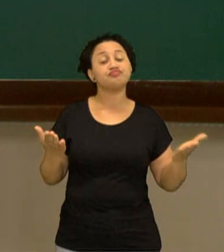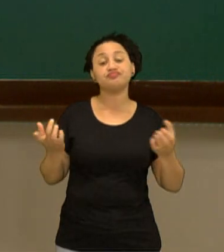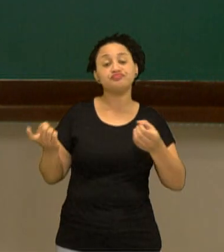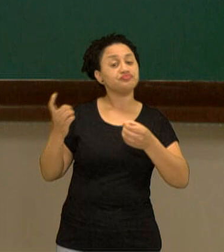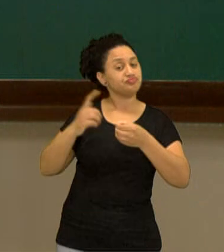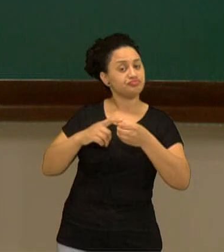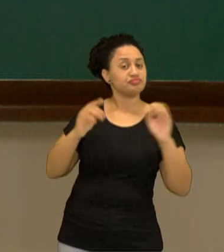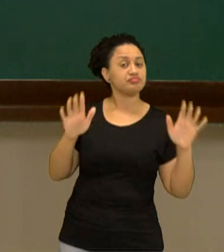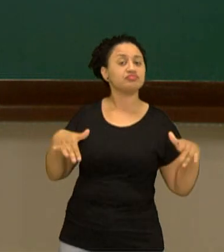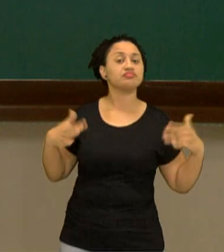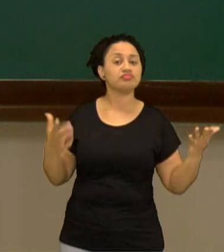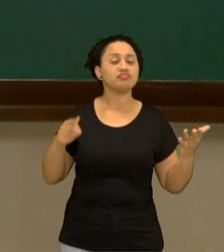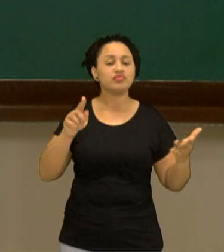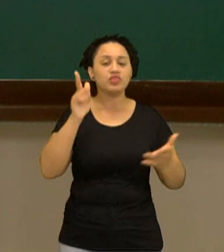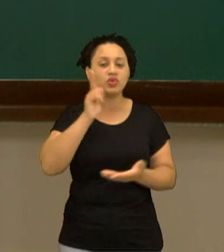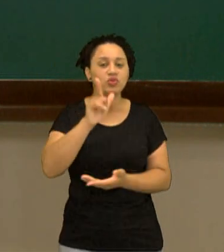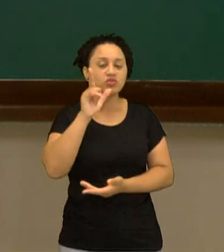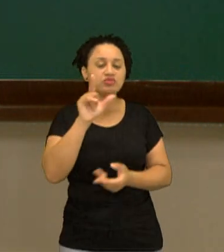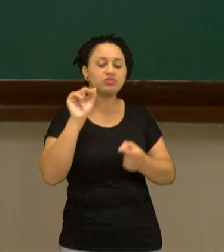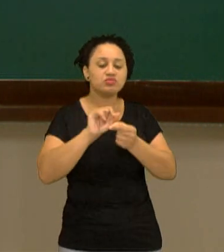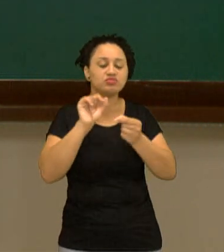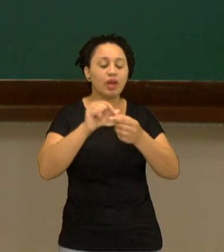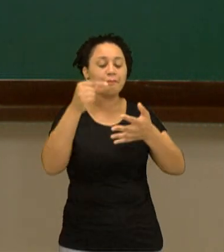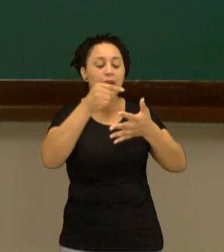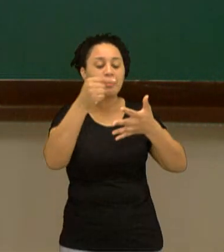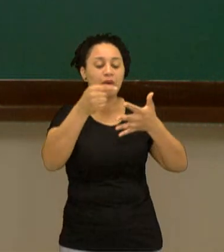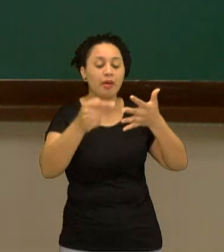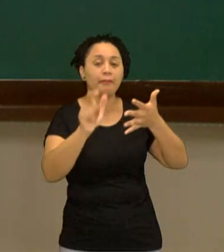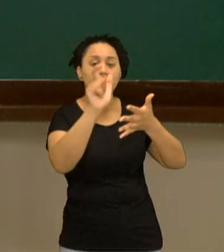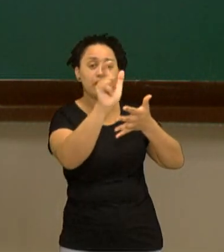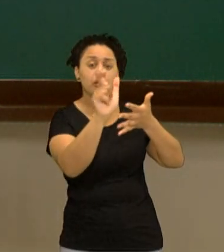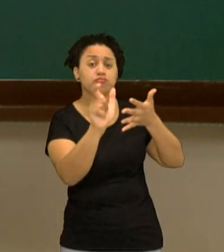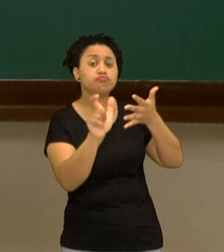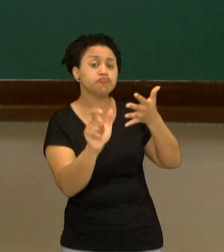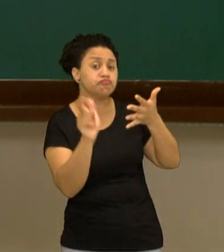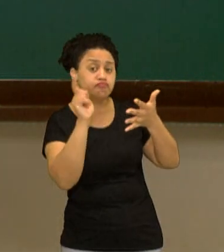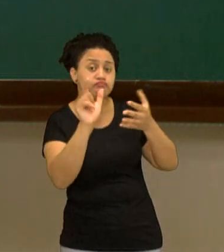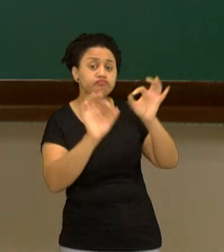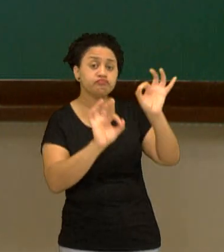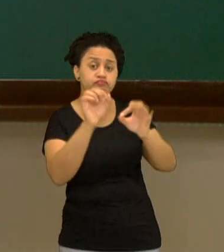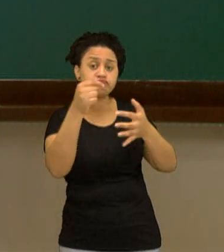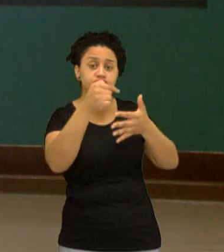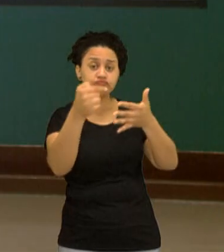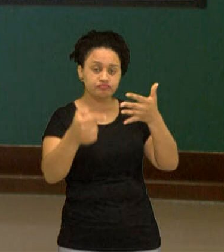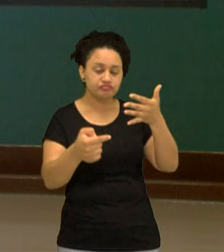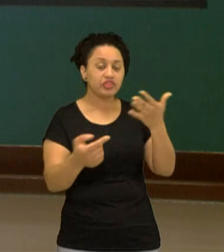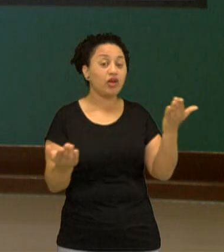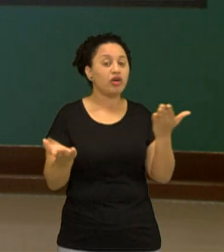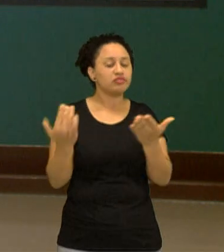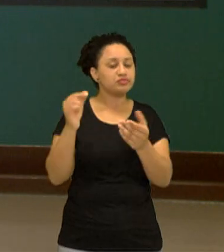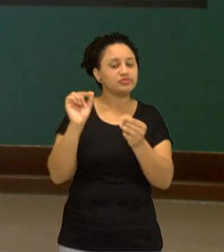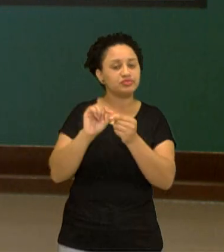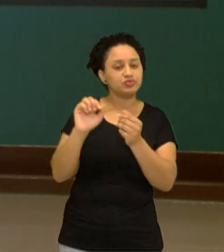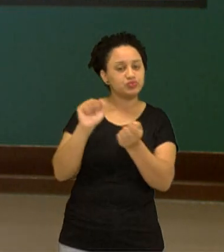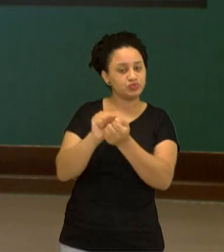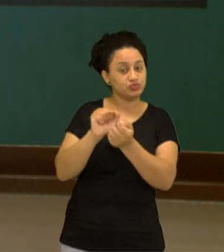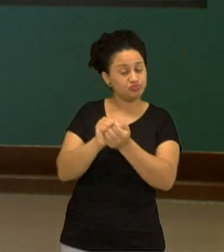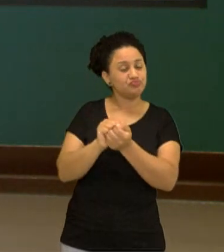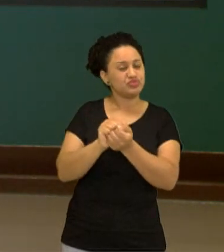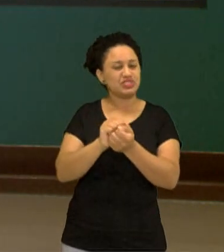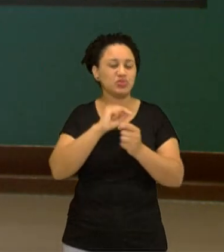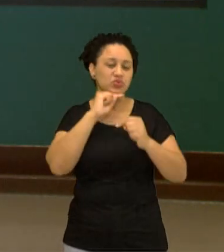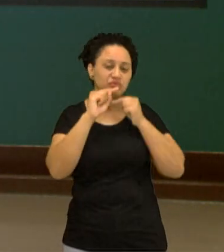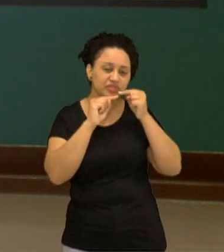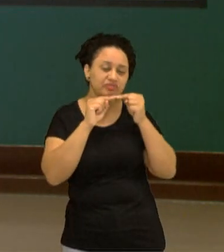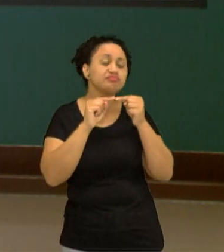Retornamos. E aí? Conseguiu fazer essa sua lista de palavras? Então vamos fazer juntos? Se você não conseguiu fazer,